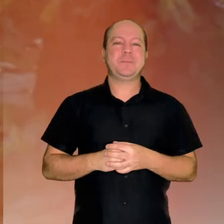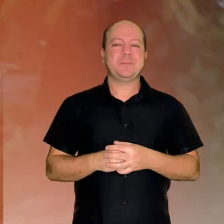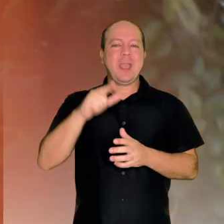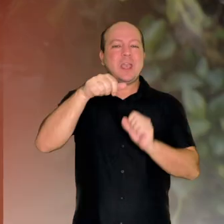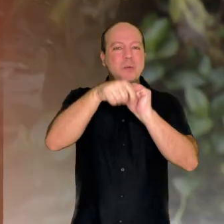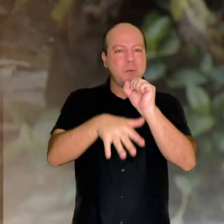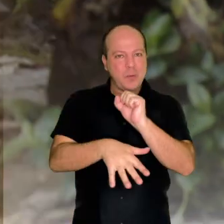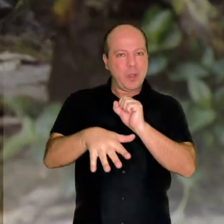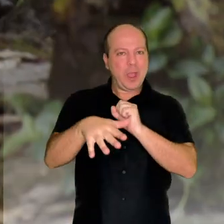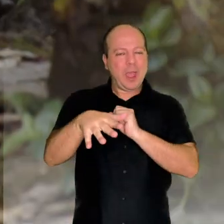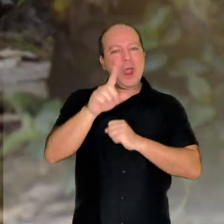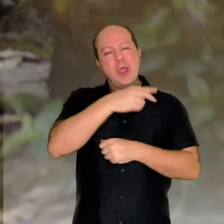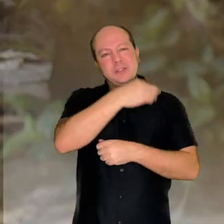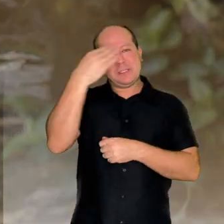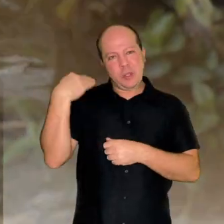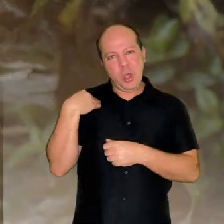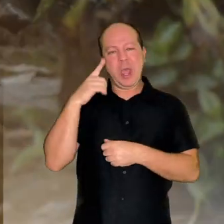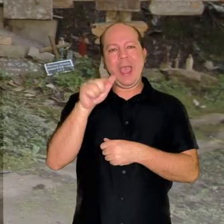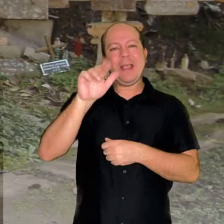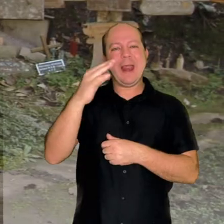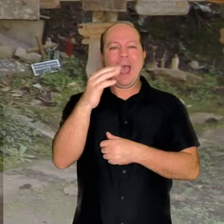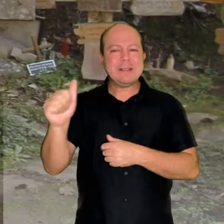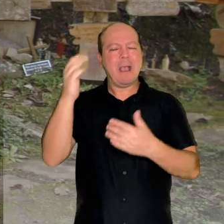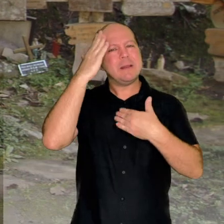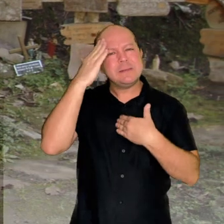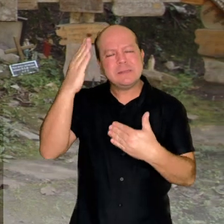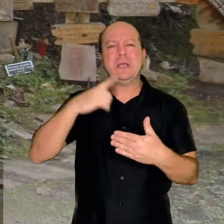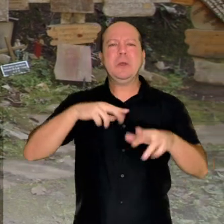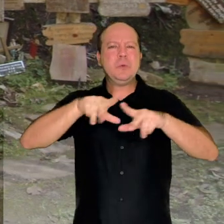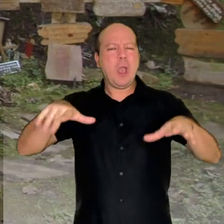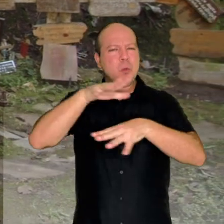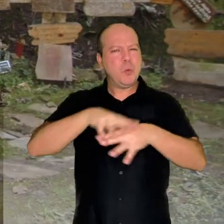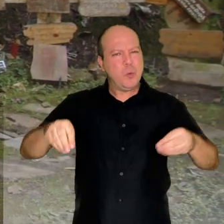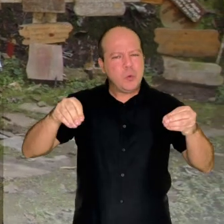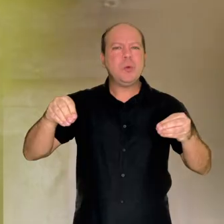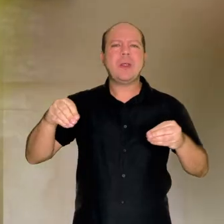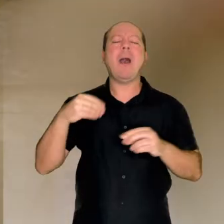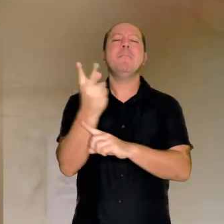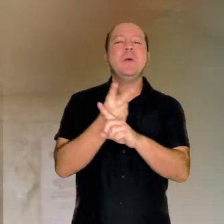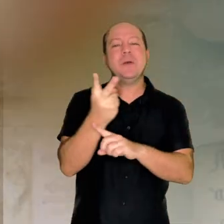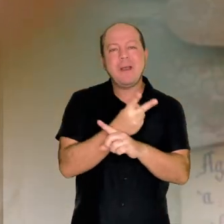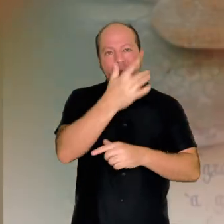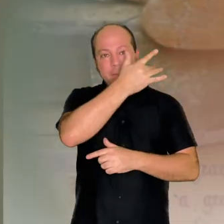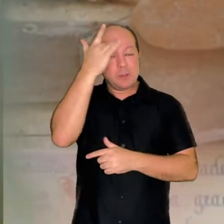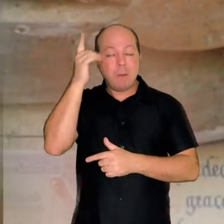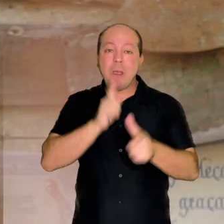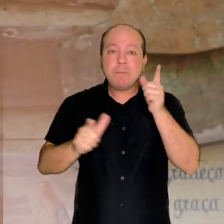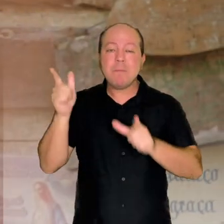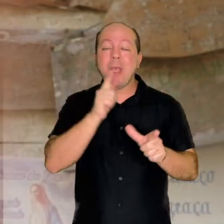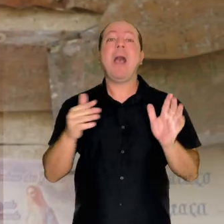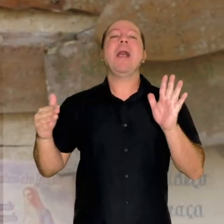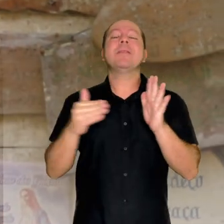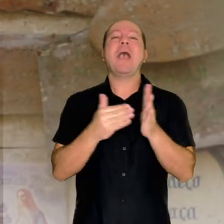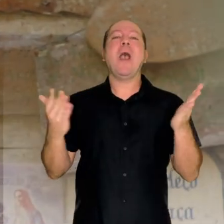no caso da fonte da Nossa Senhora das Graças, a gente tem vários agradecimentos relacionados a diversas curas, a diversas buscas que as pessoas